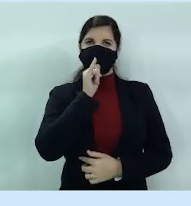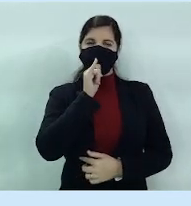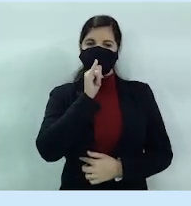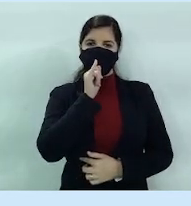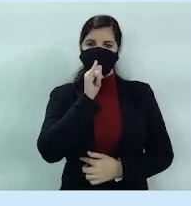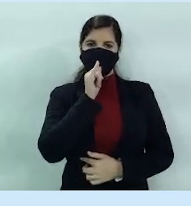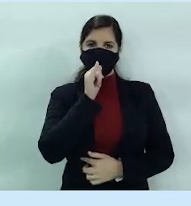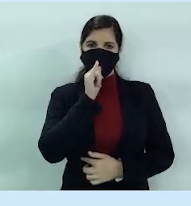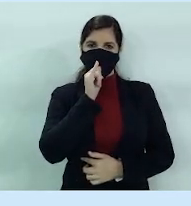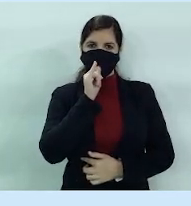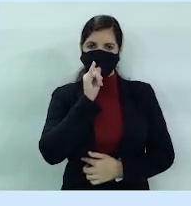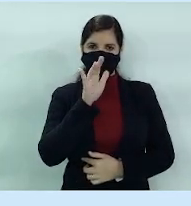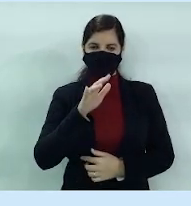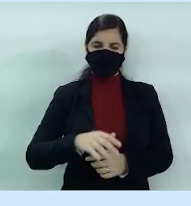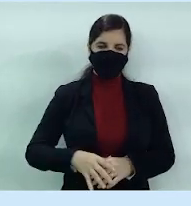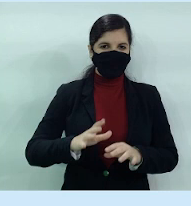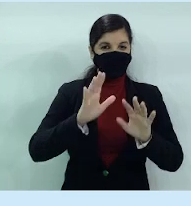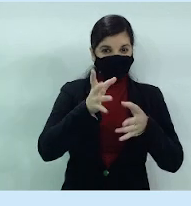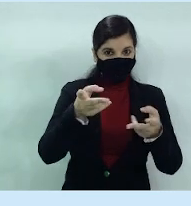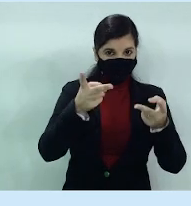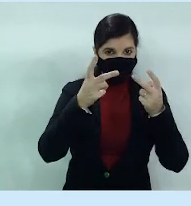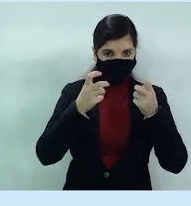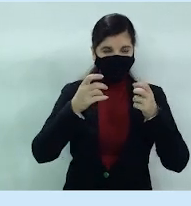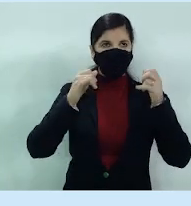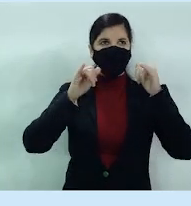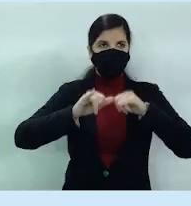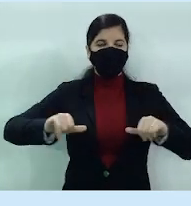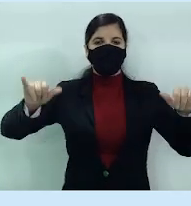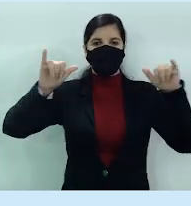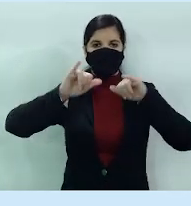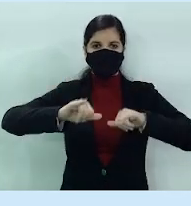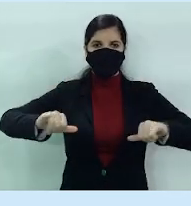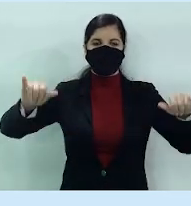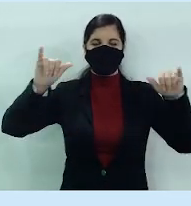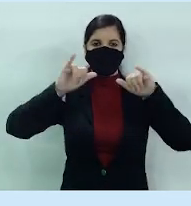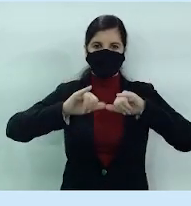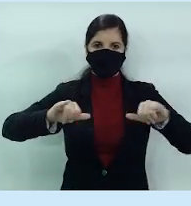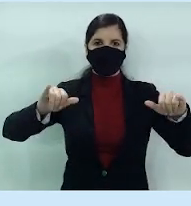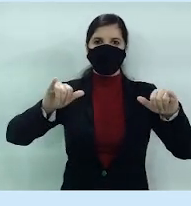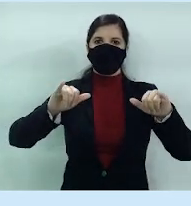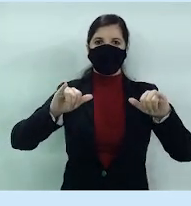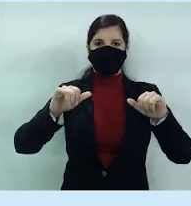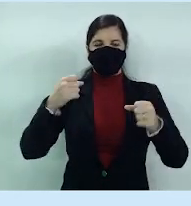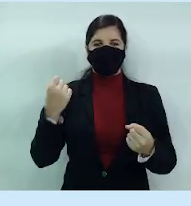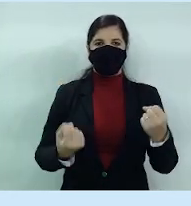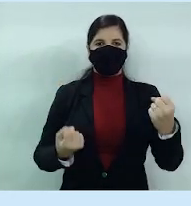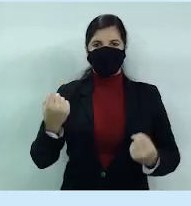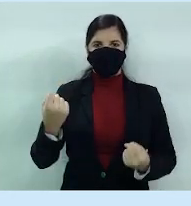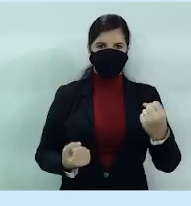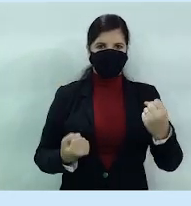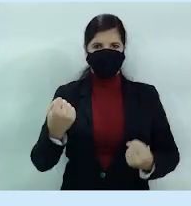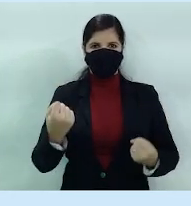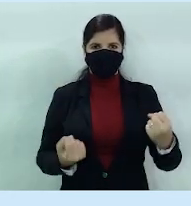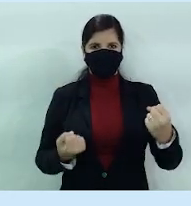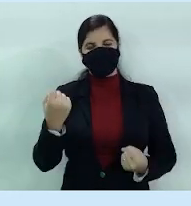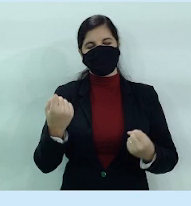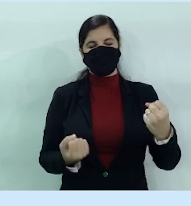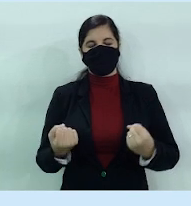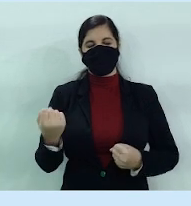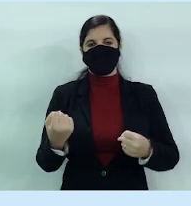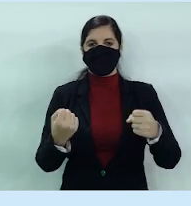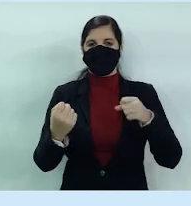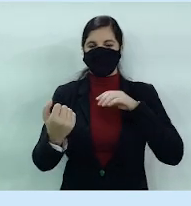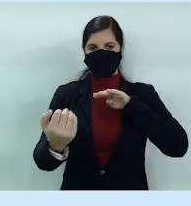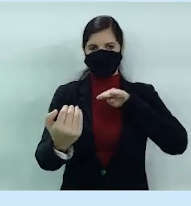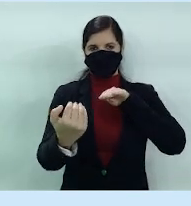para vocês. Quem já viu alguma campanha relacionada ao trânsito, né? Tentando